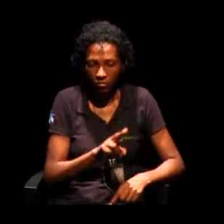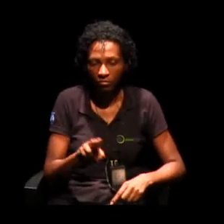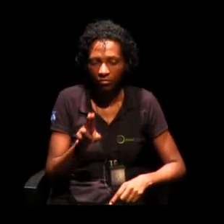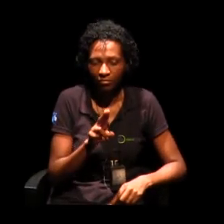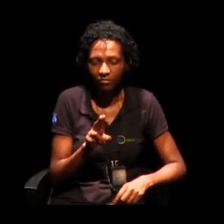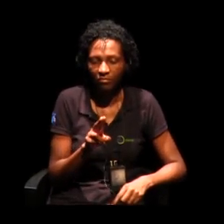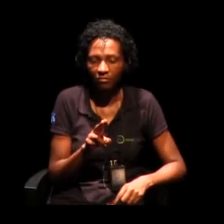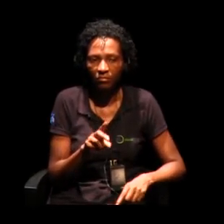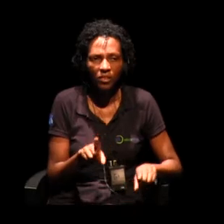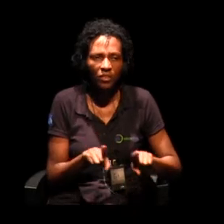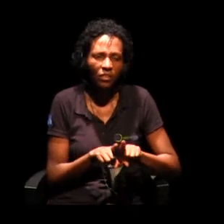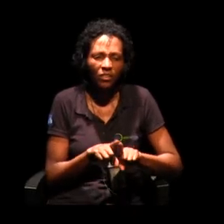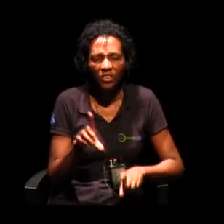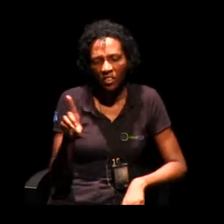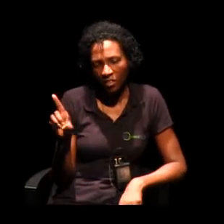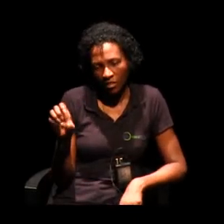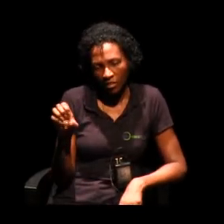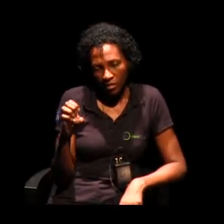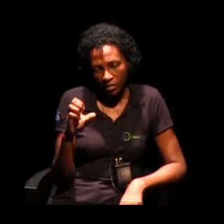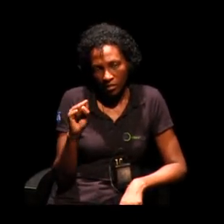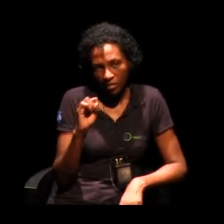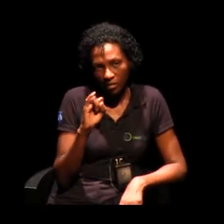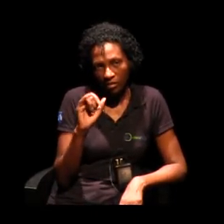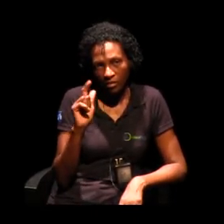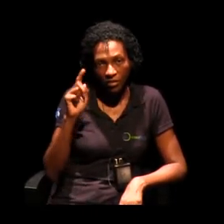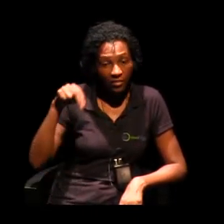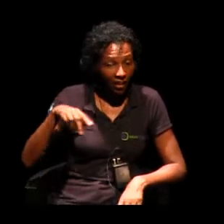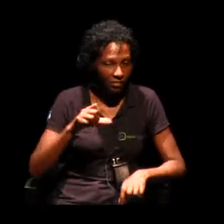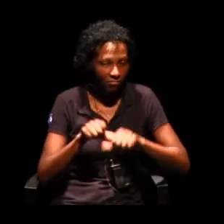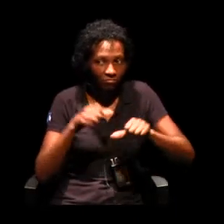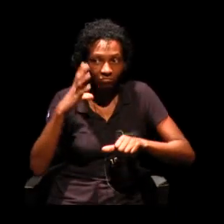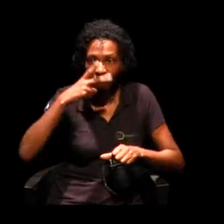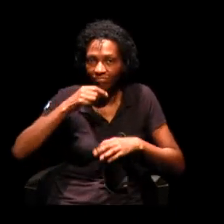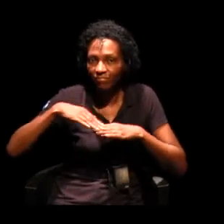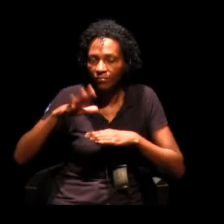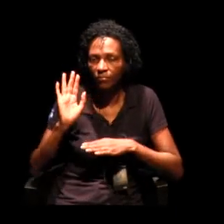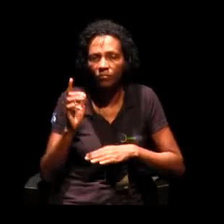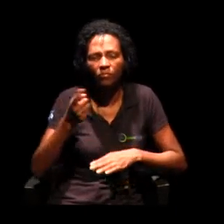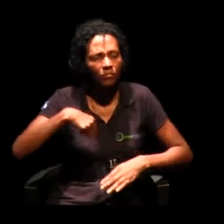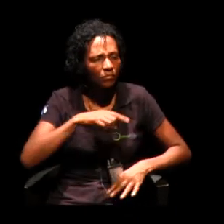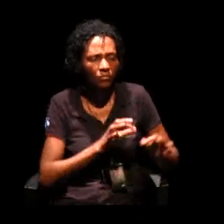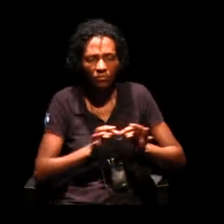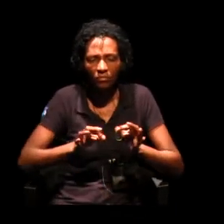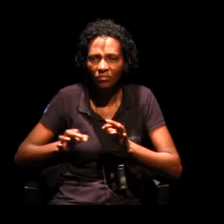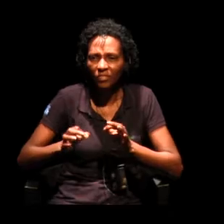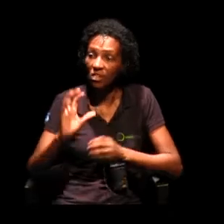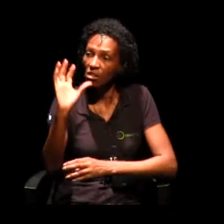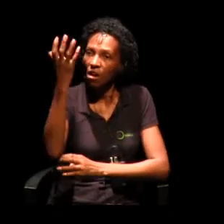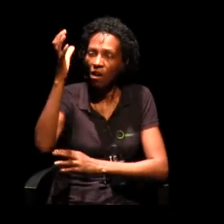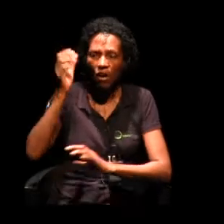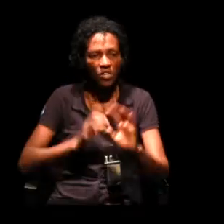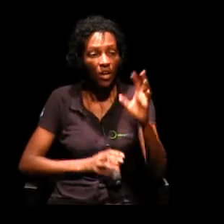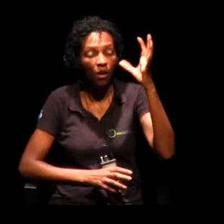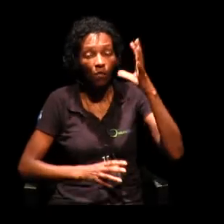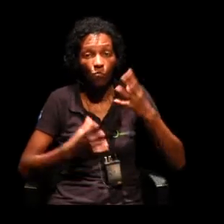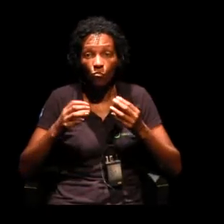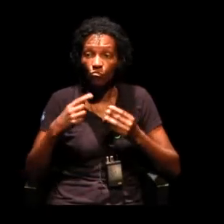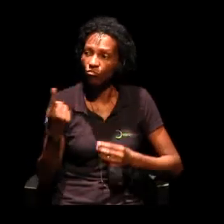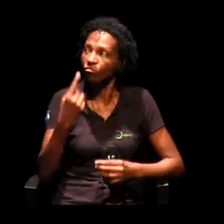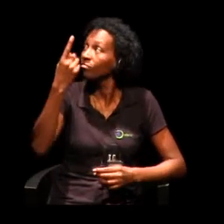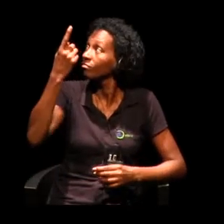de materiais e o design para tornar mais bonitos, nós temos